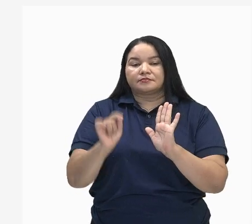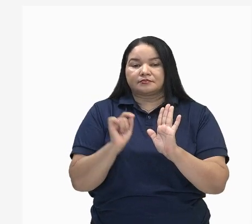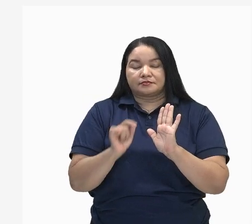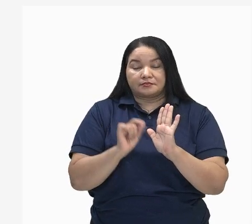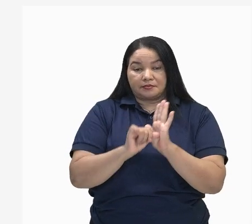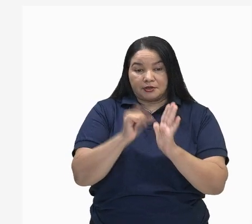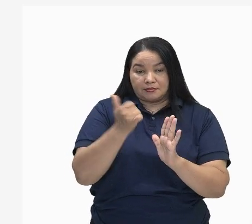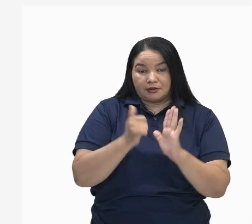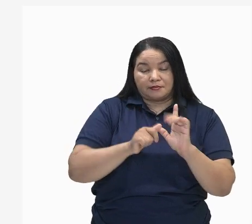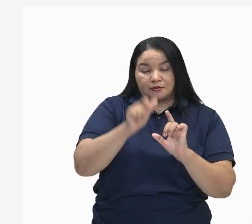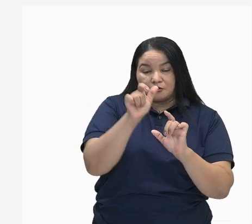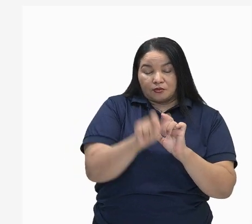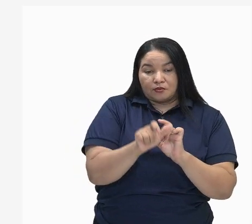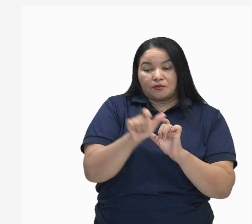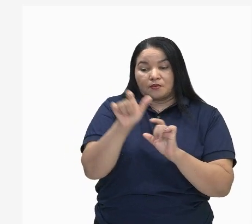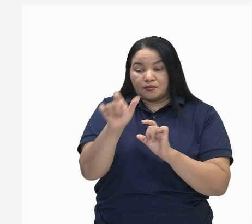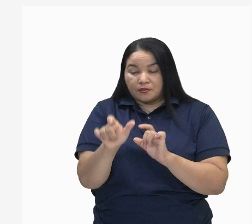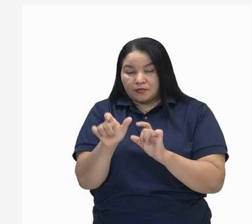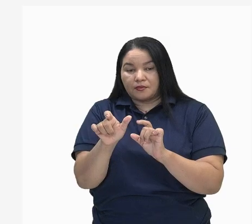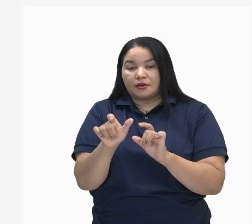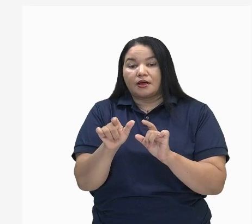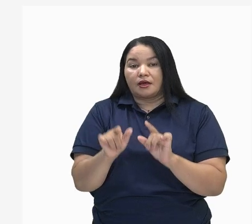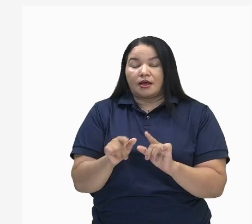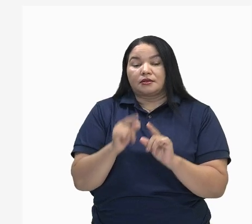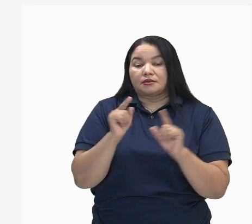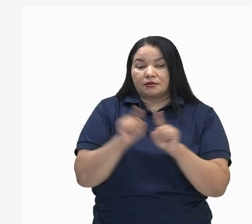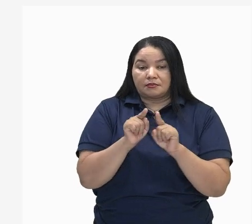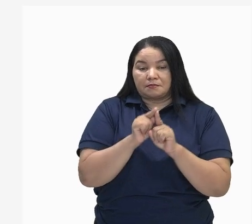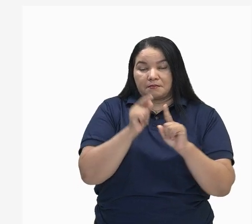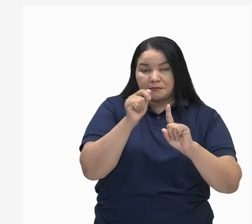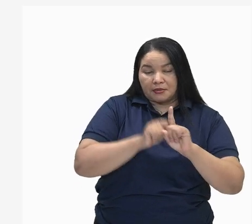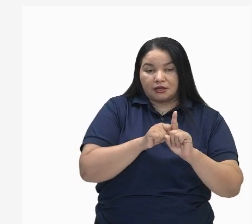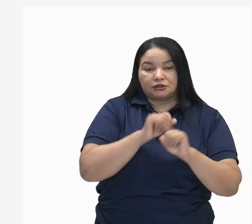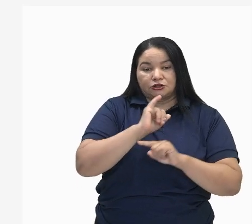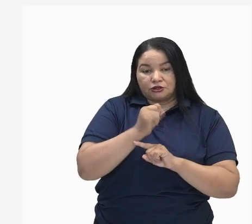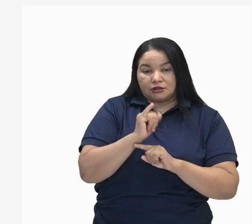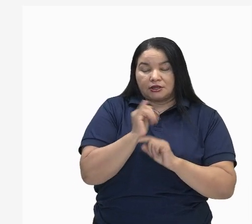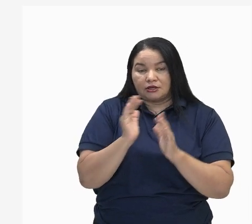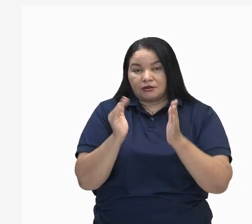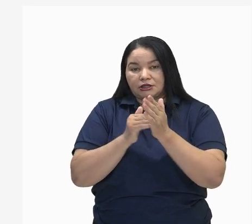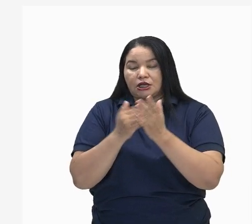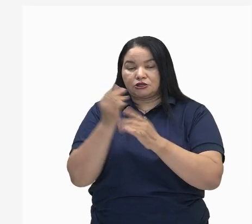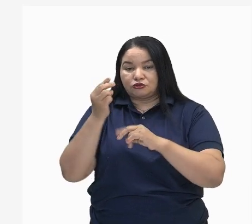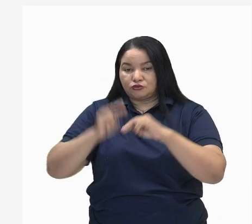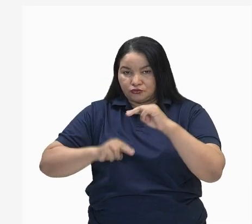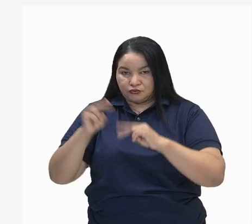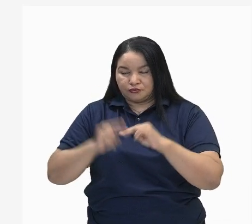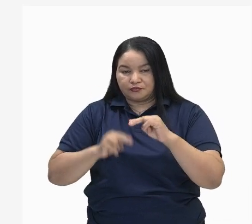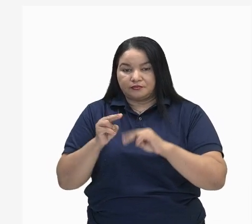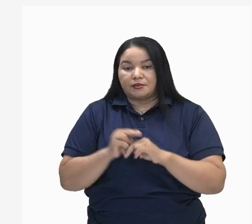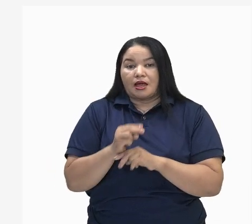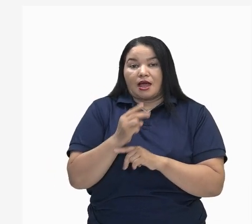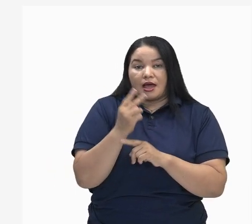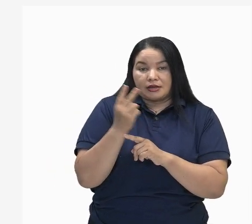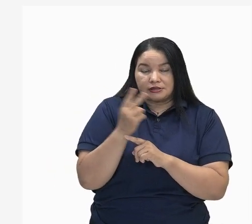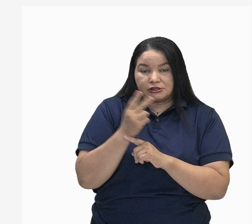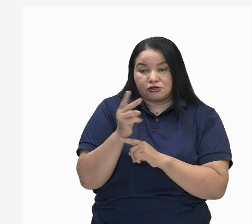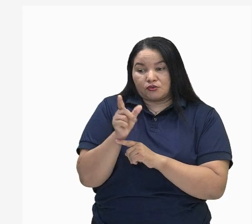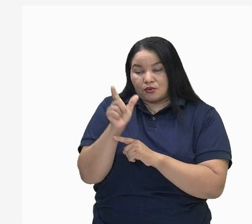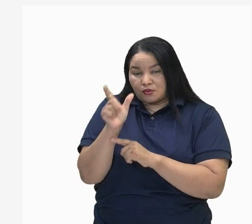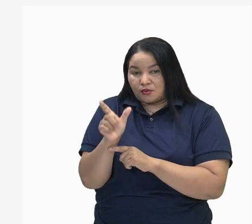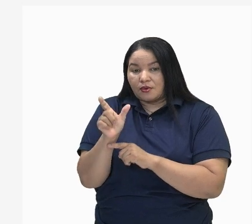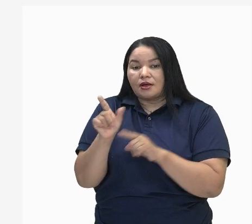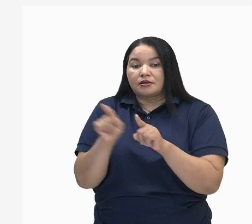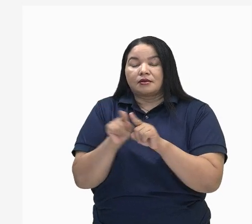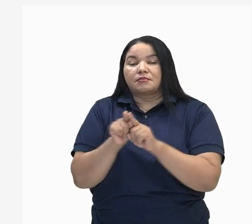primeira coluna, os meses. Então, nós temos aí de janeiro a junho. E na segunda coluna, nós temos a temperatura